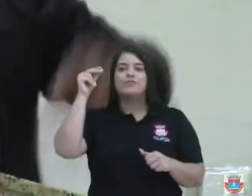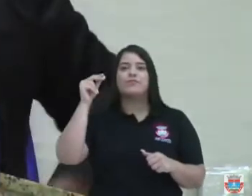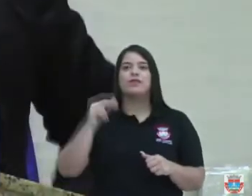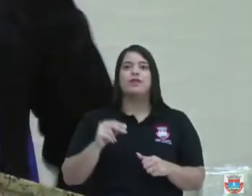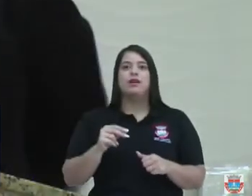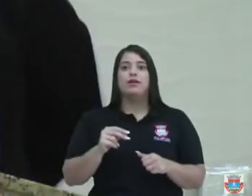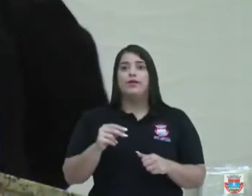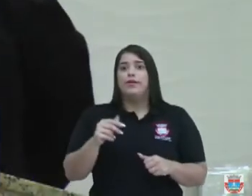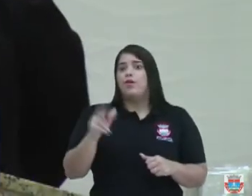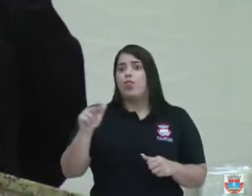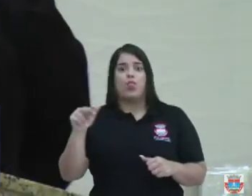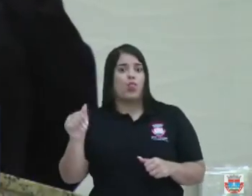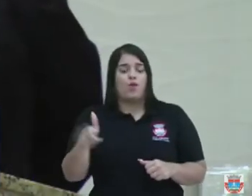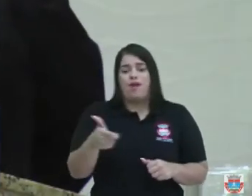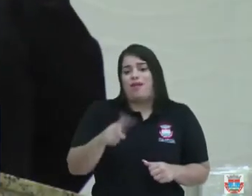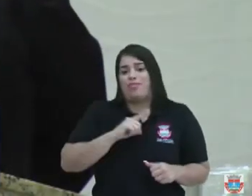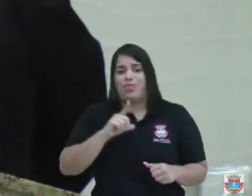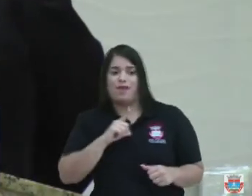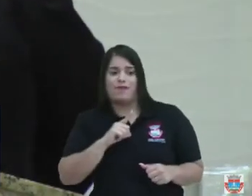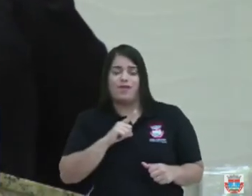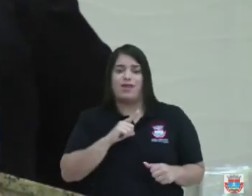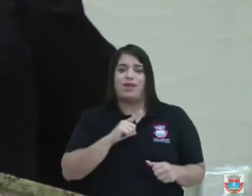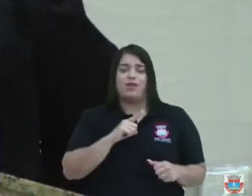concurso público. Cachoeirinha.